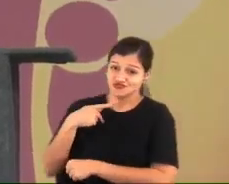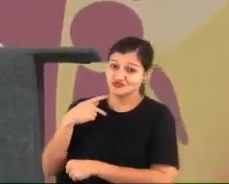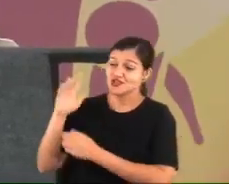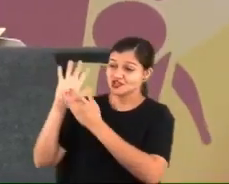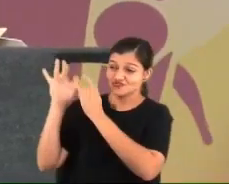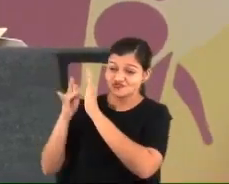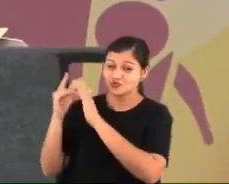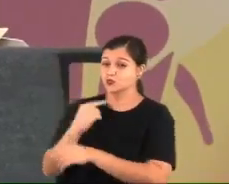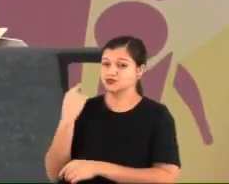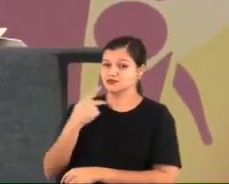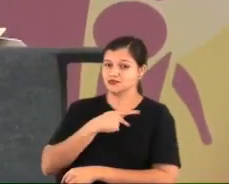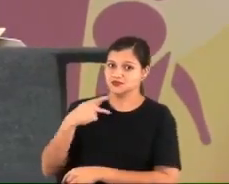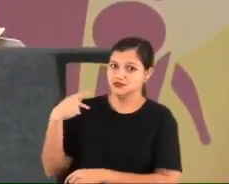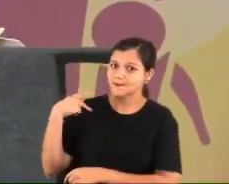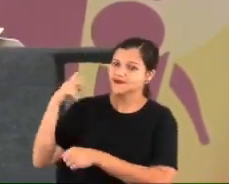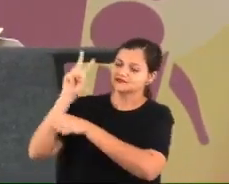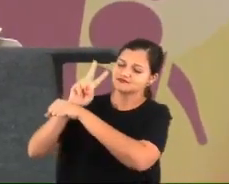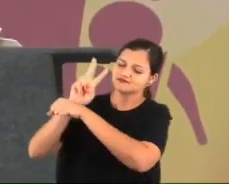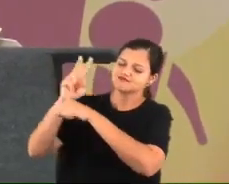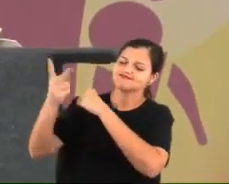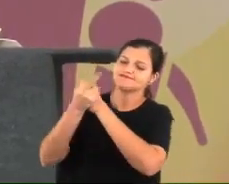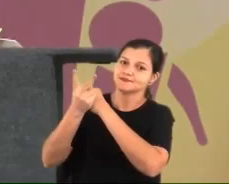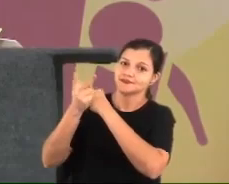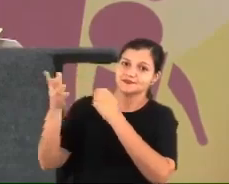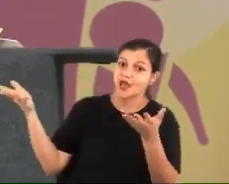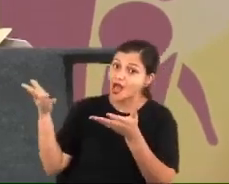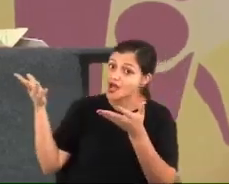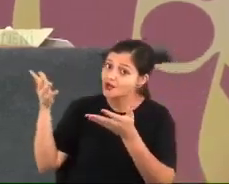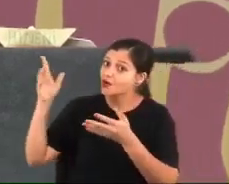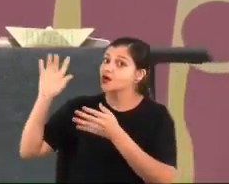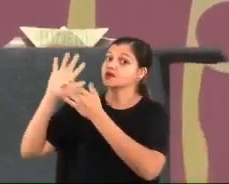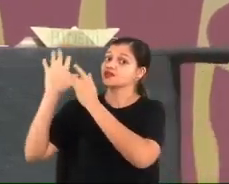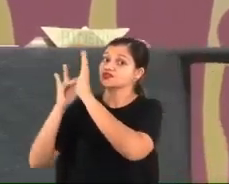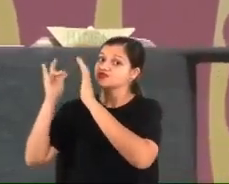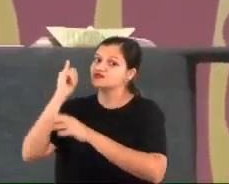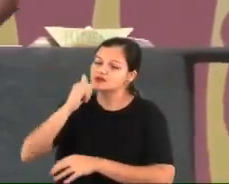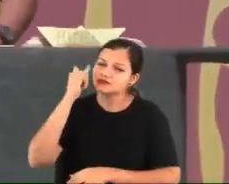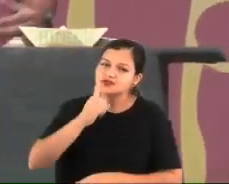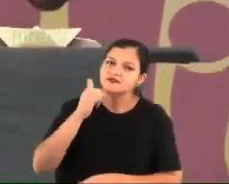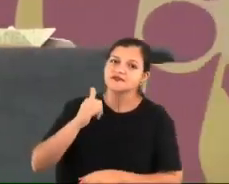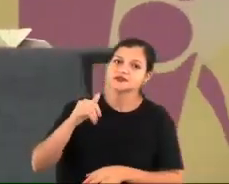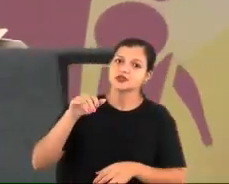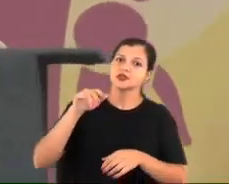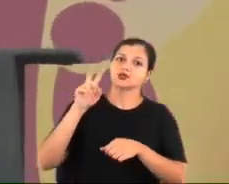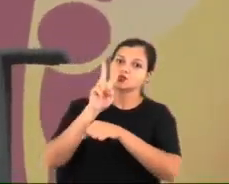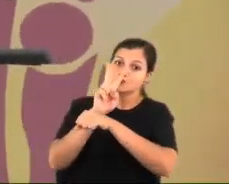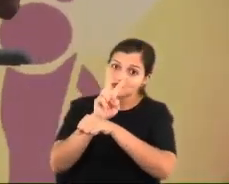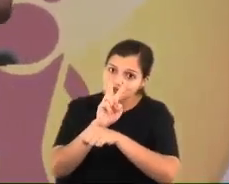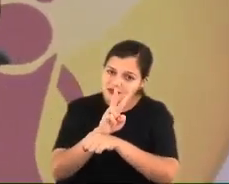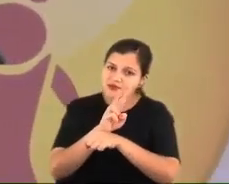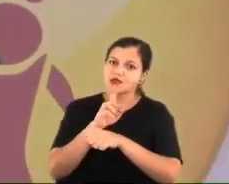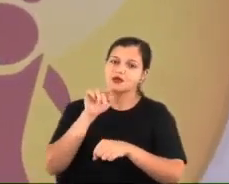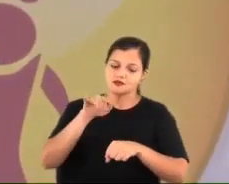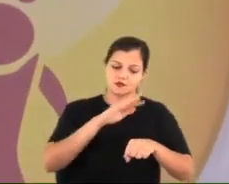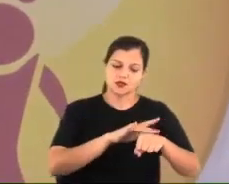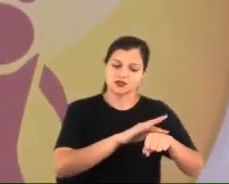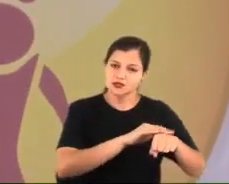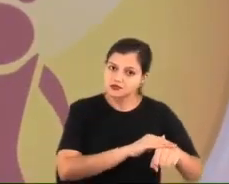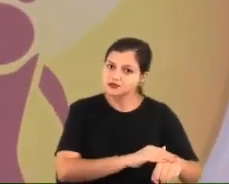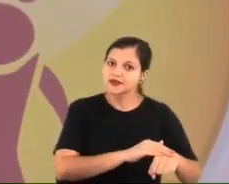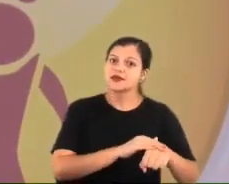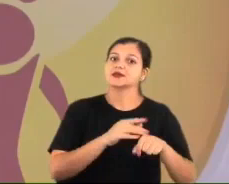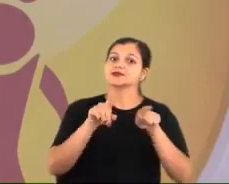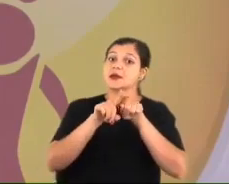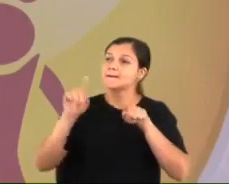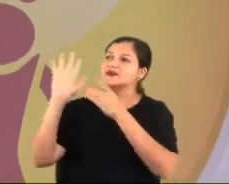vara dizendo, toma cuidado com essa doença. Ou, presta atenção no que eu estou querendo te ensinar. Mas está querendo te puxar. Está querendo